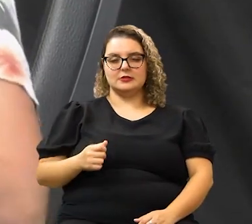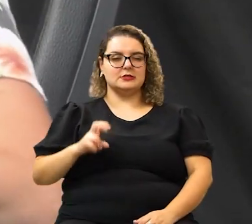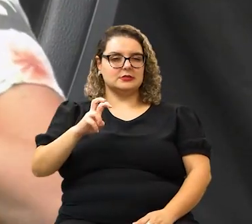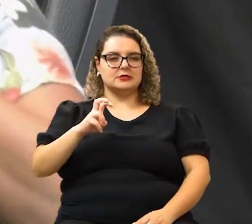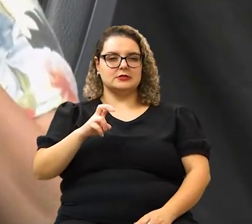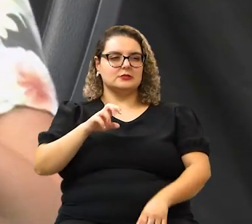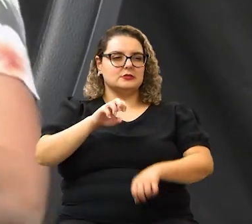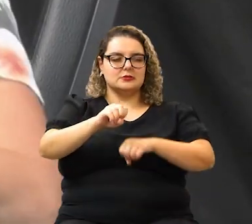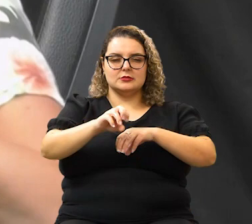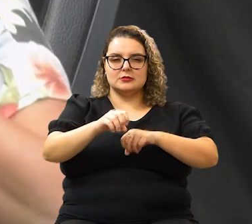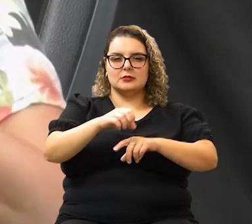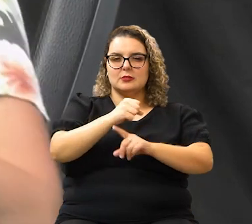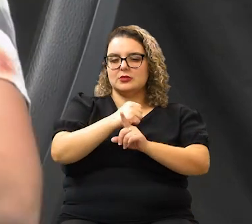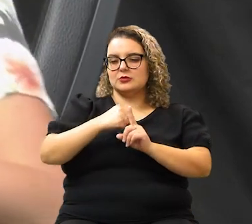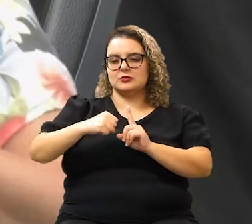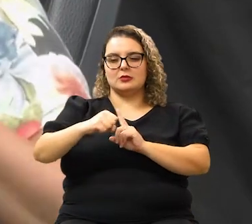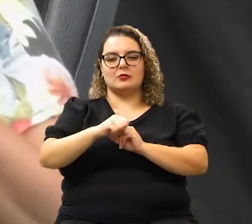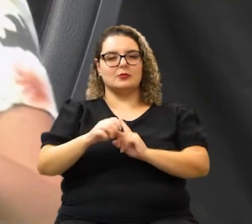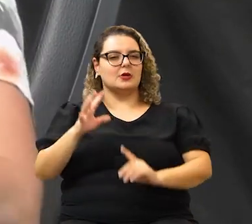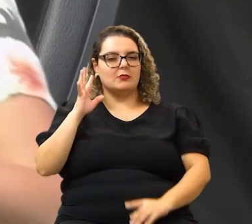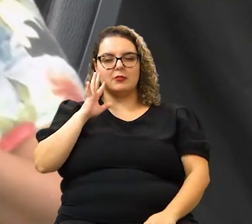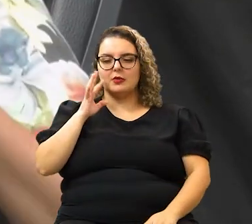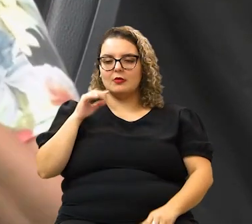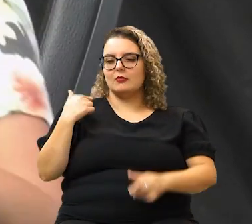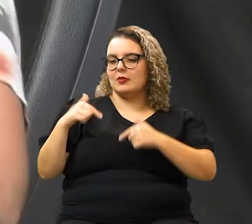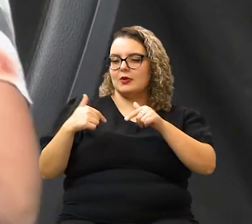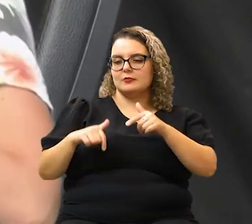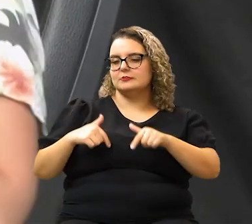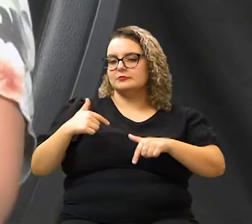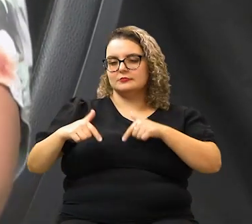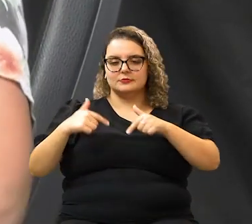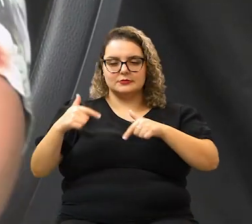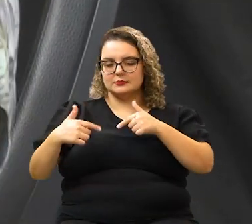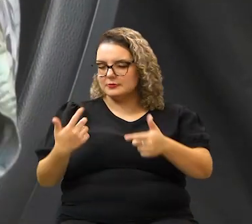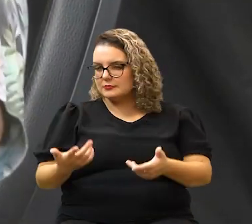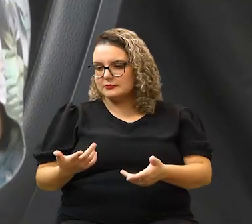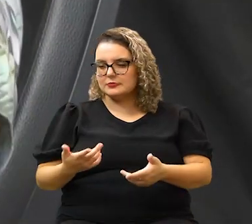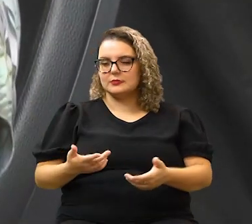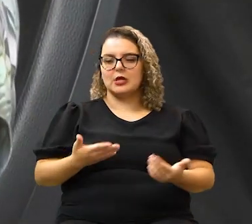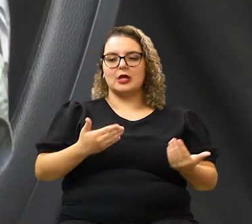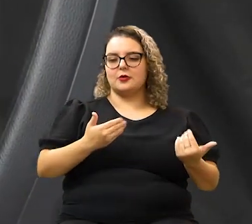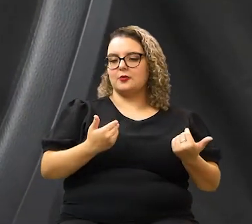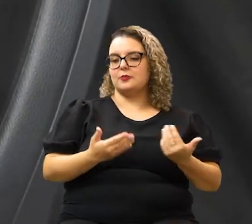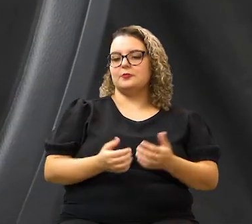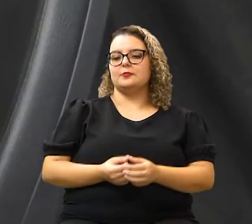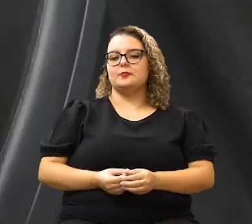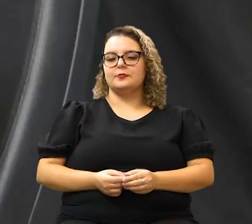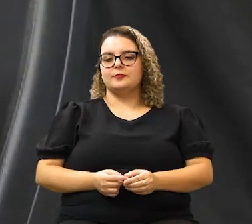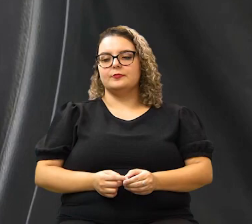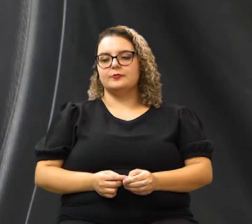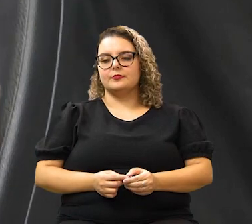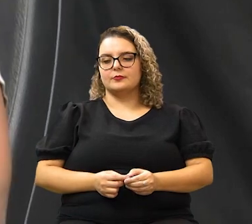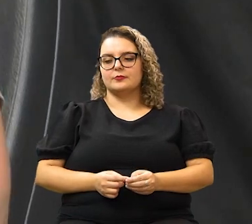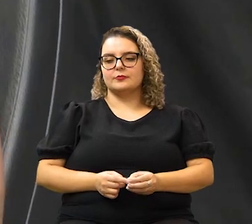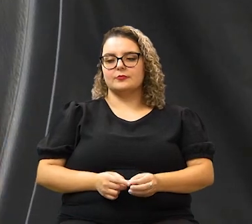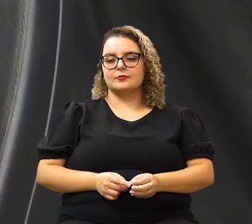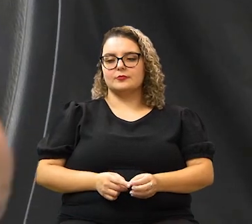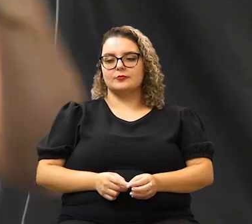muito legal, um trabalho muito legal com a juventude, né? Tenho um